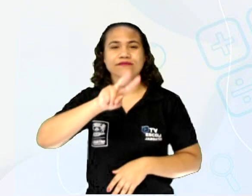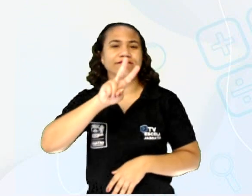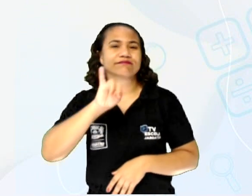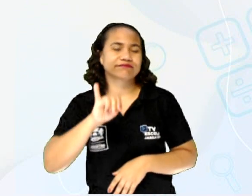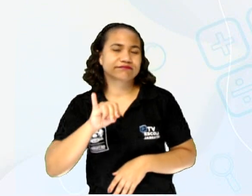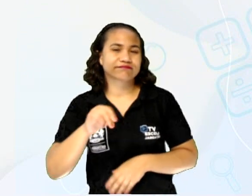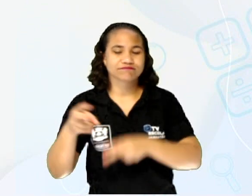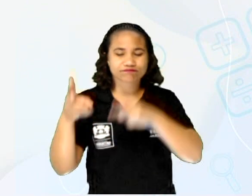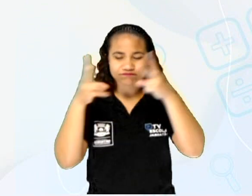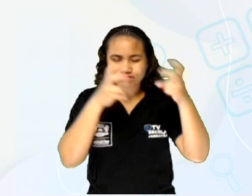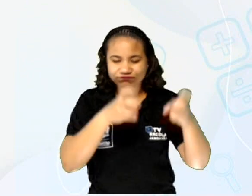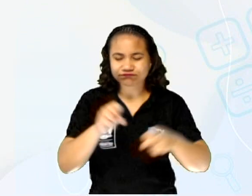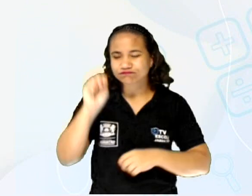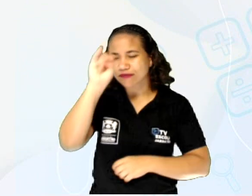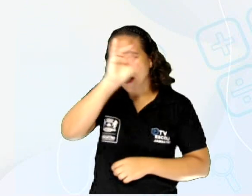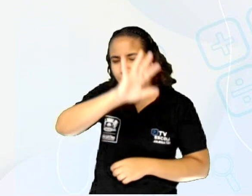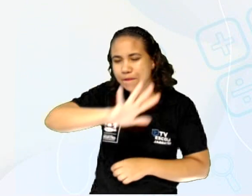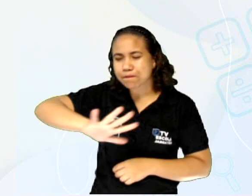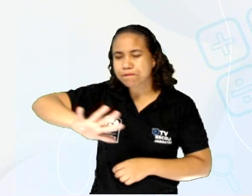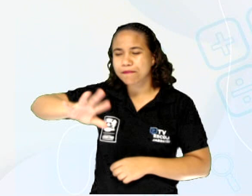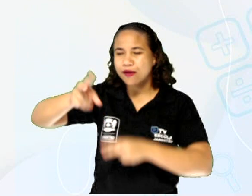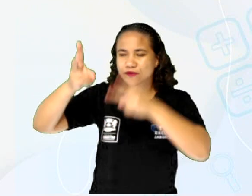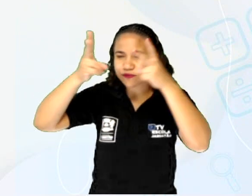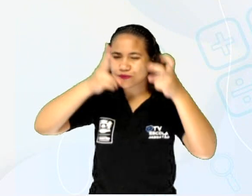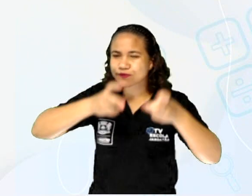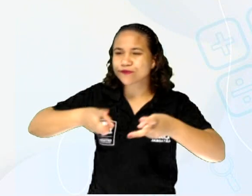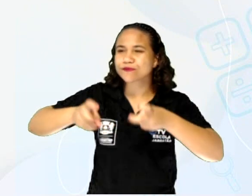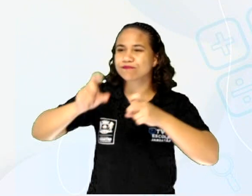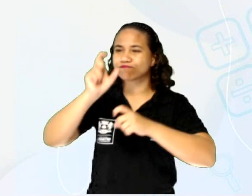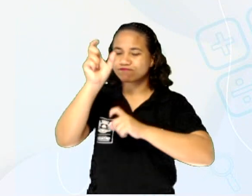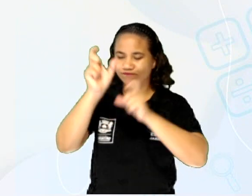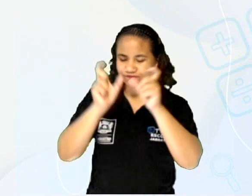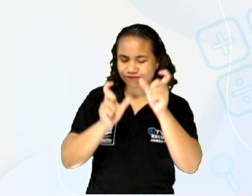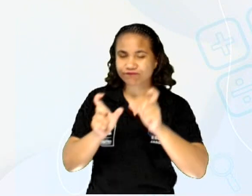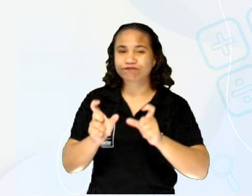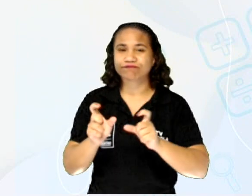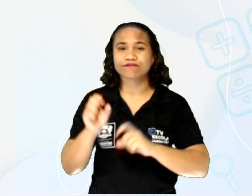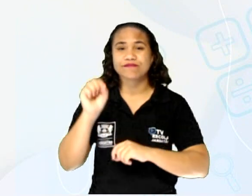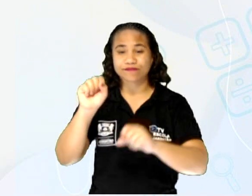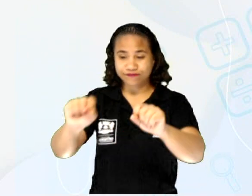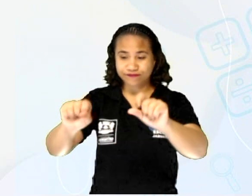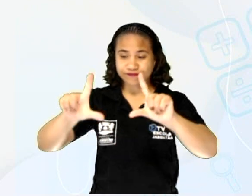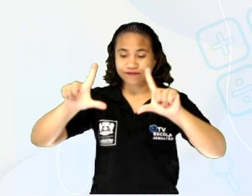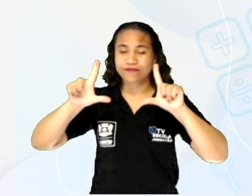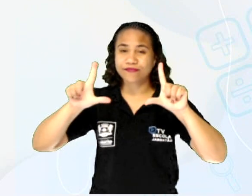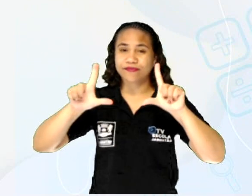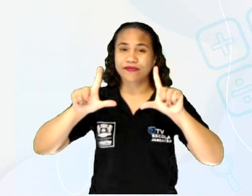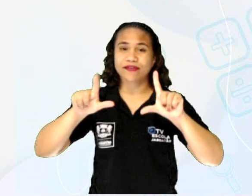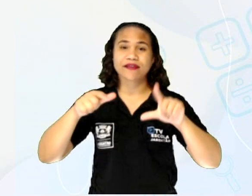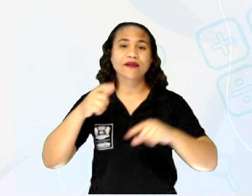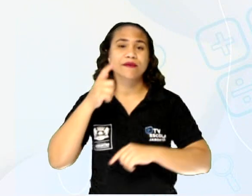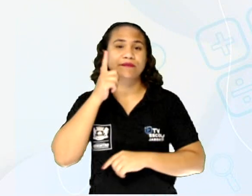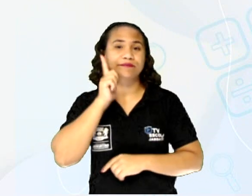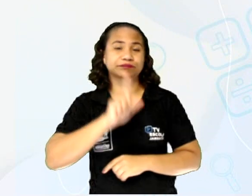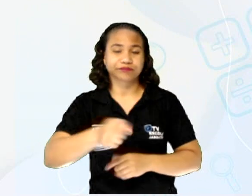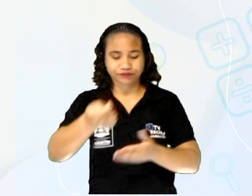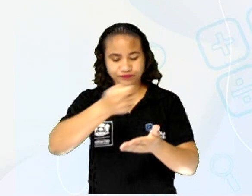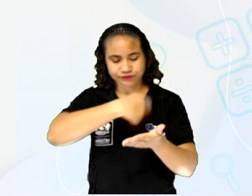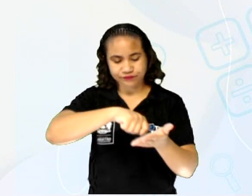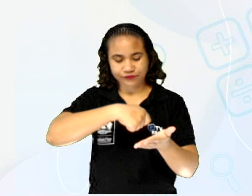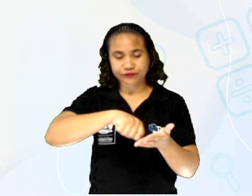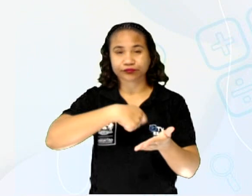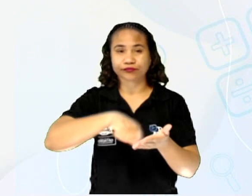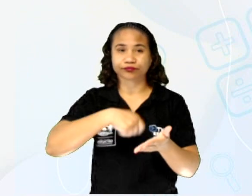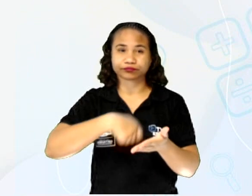observar a imagem, ver as palavras que estão aqui no quadro, ou melhor, na tela, e vocês vão escrever no caderno